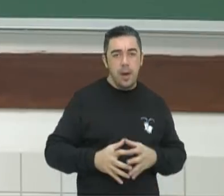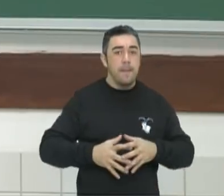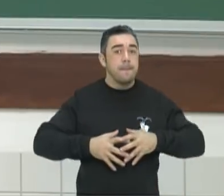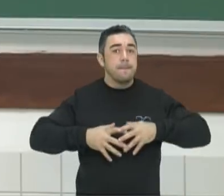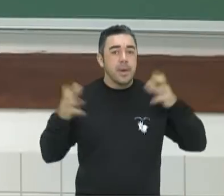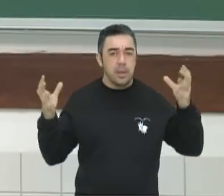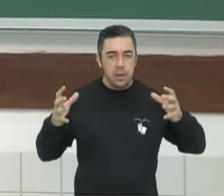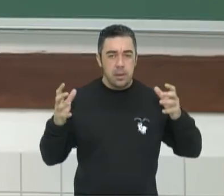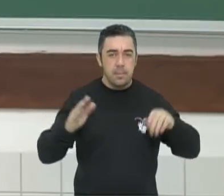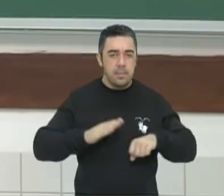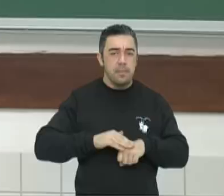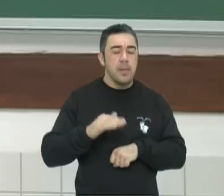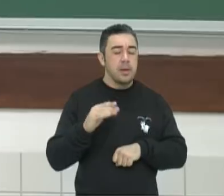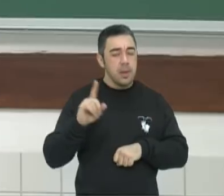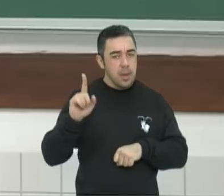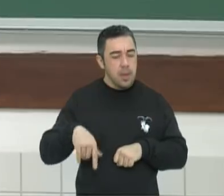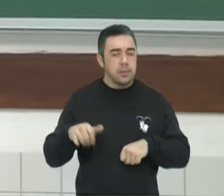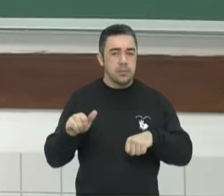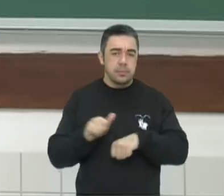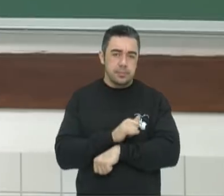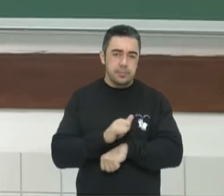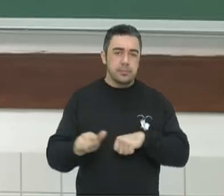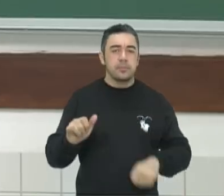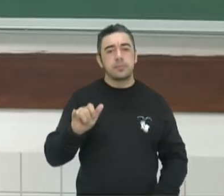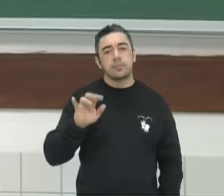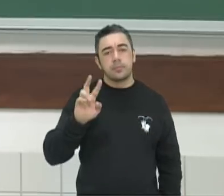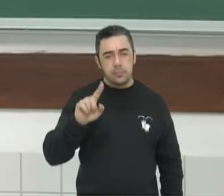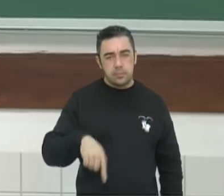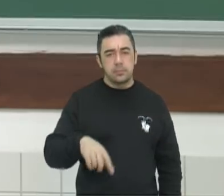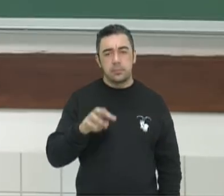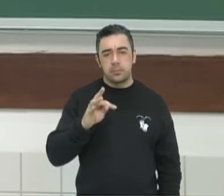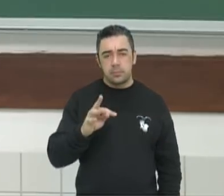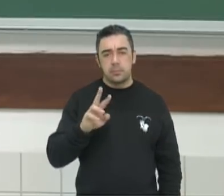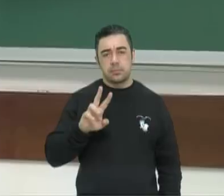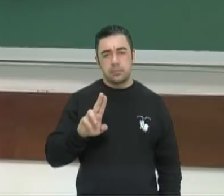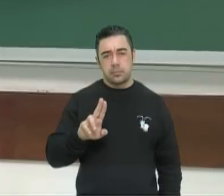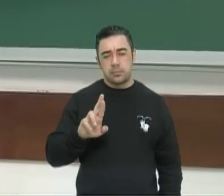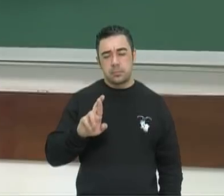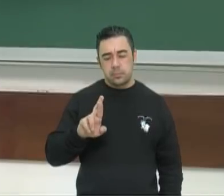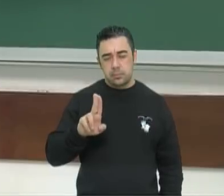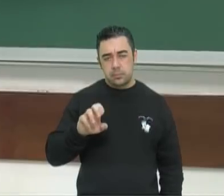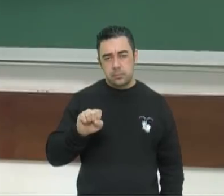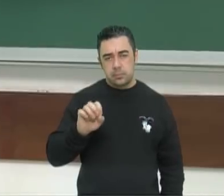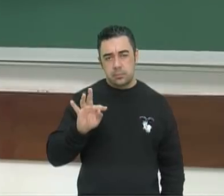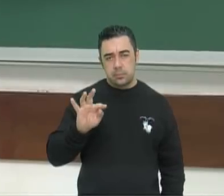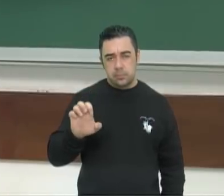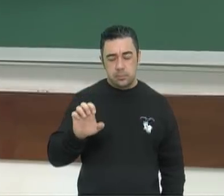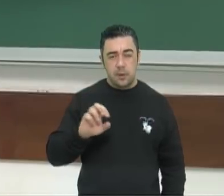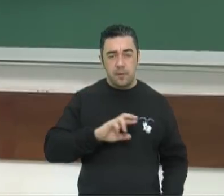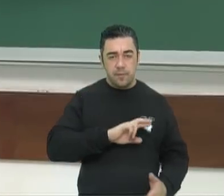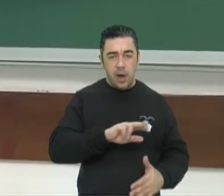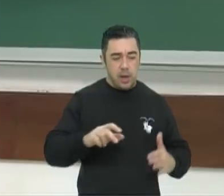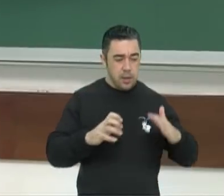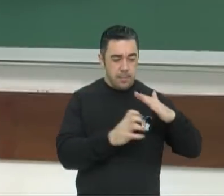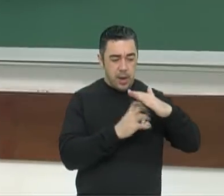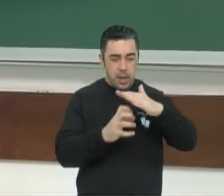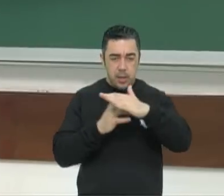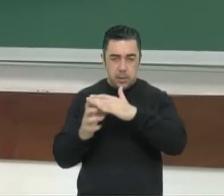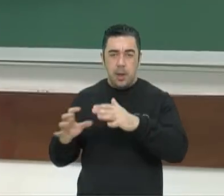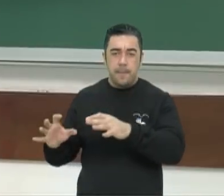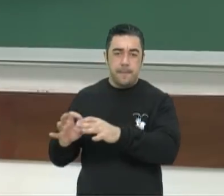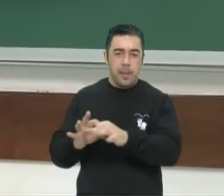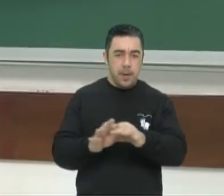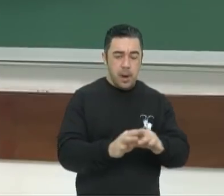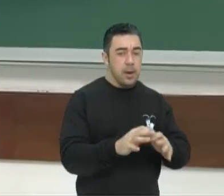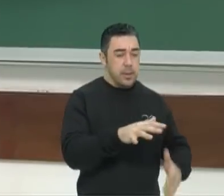produção. Essa estratégia é chamada de trust, ou seja, várias empresas que estão no mesmo ramo, no